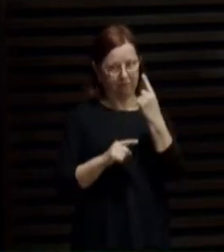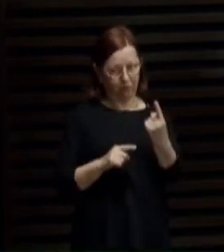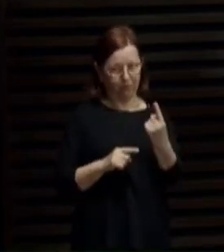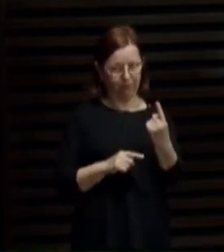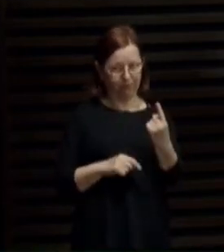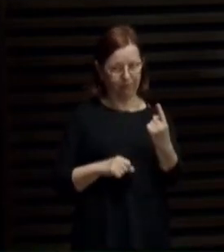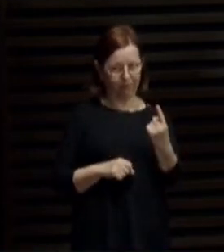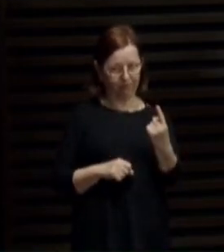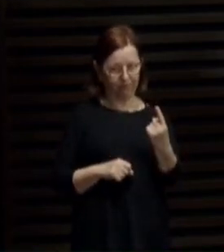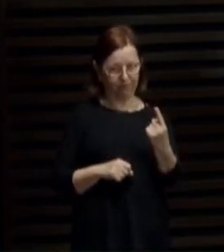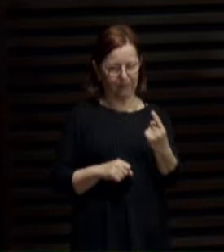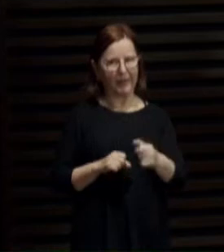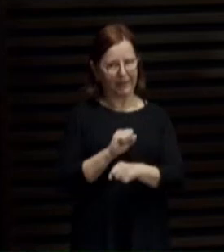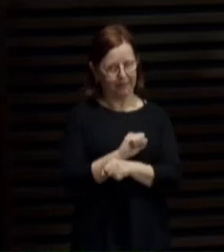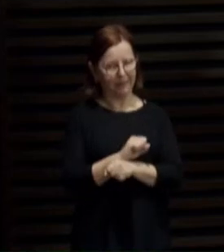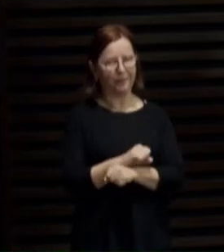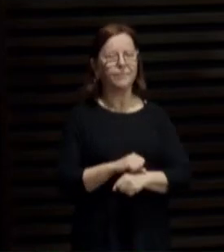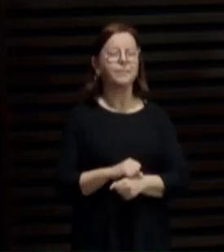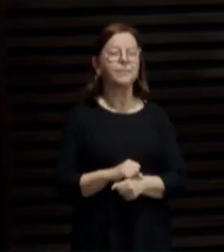e você espera.